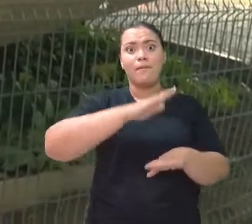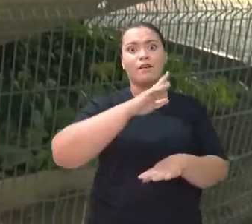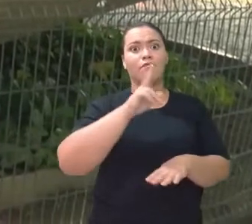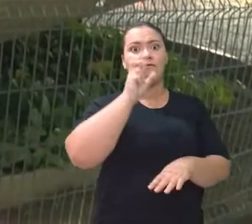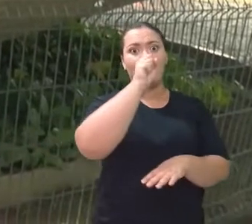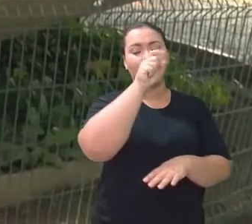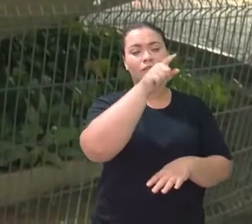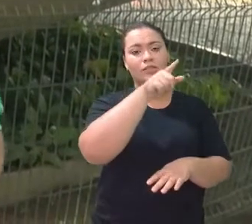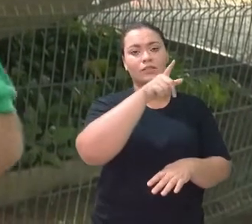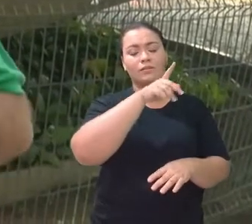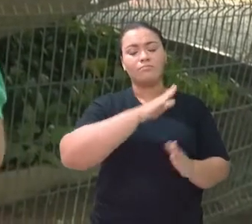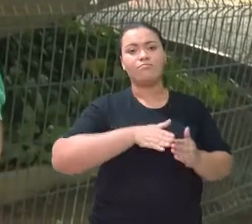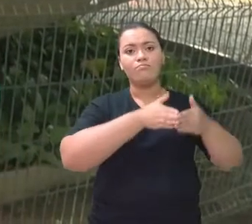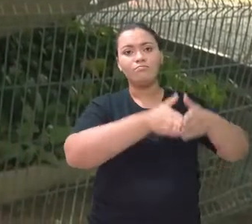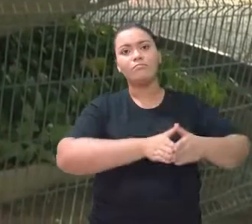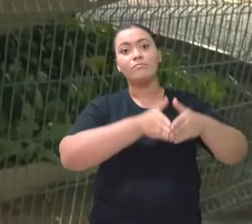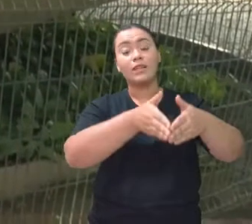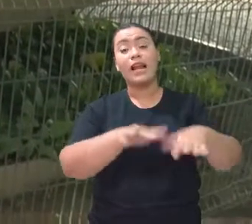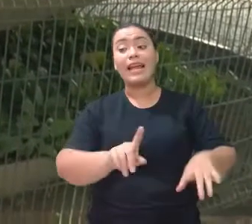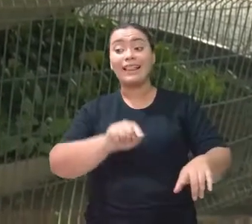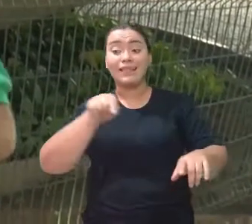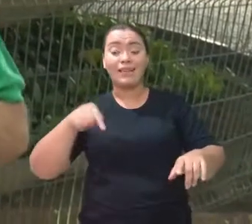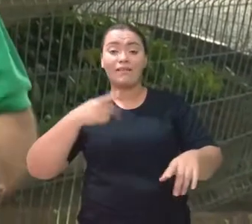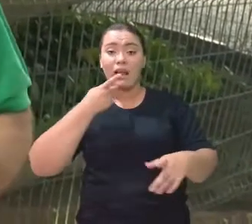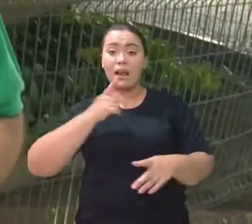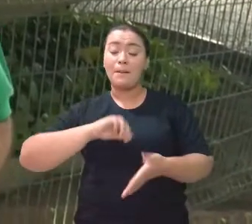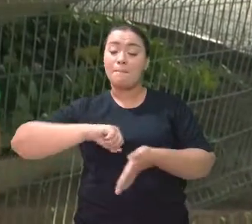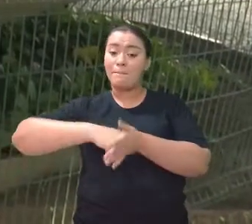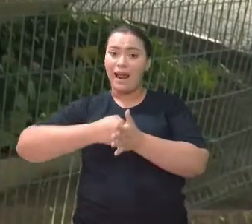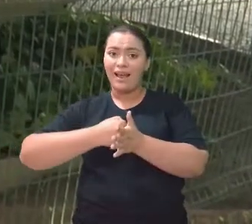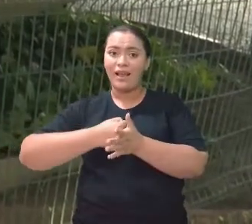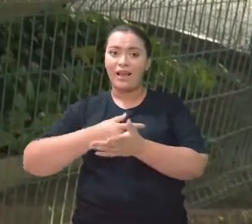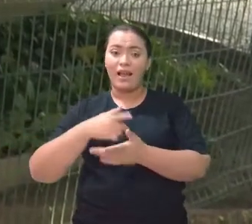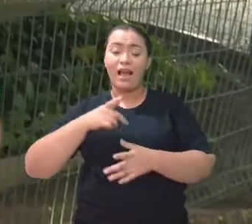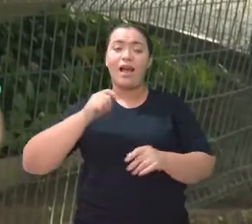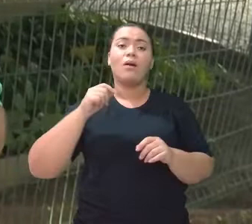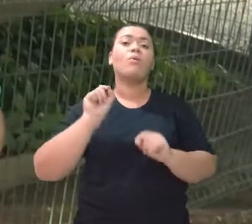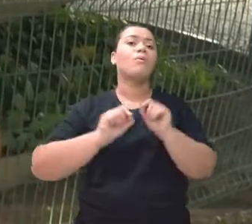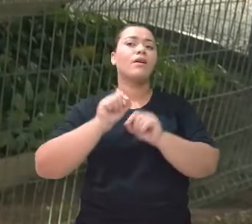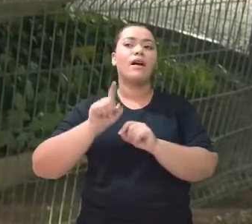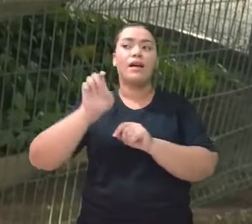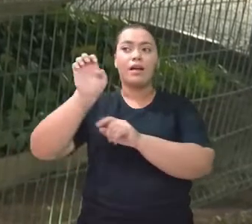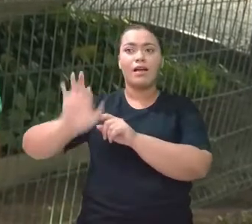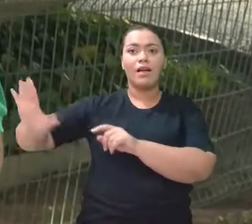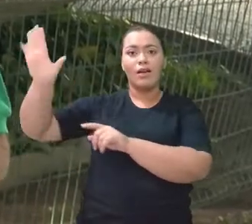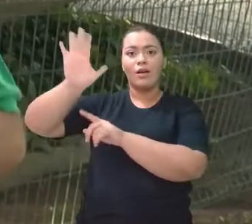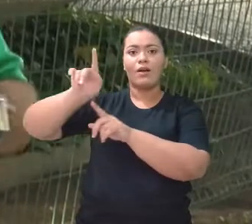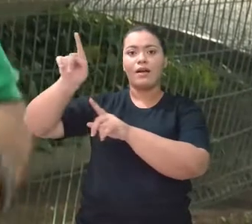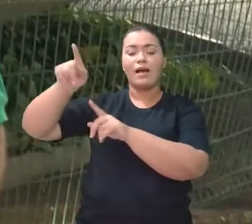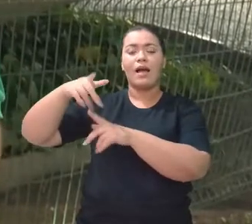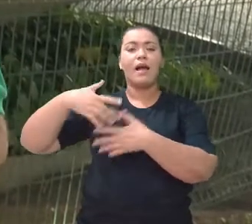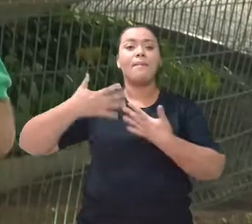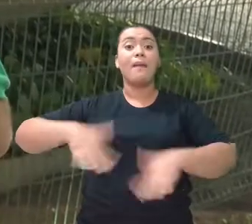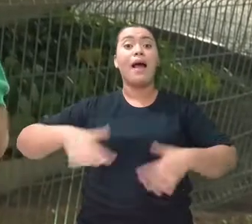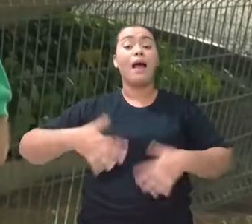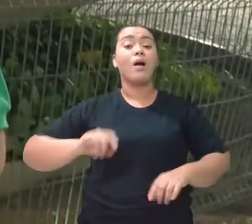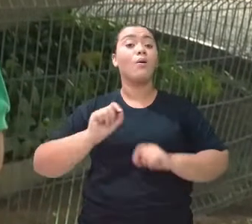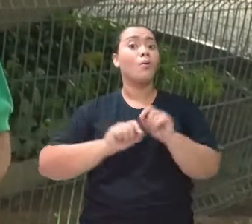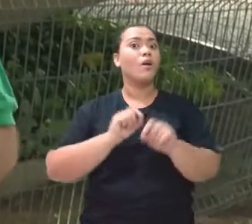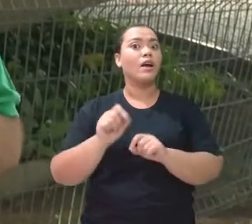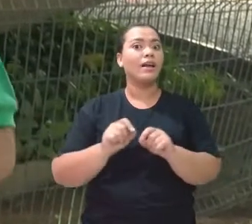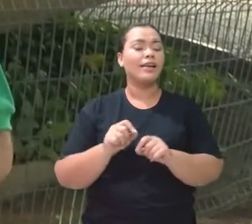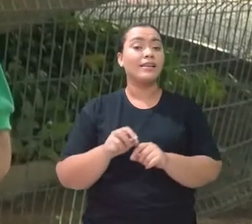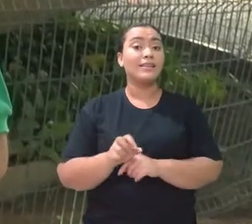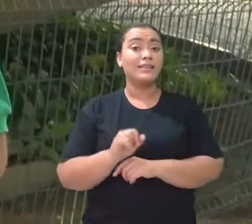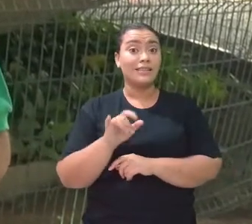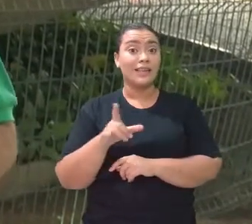o bloqueio continental e faz com que as nações da Europa, né, elas fiquem sob a ameaça de caso